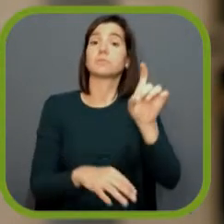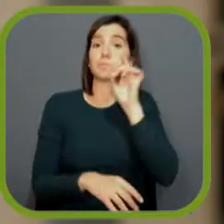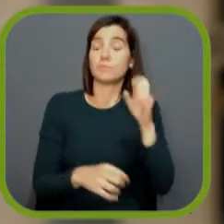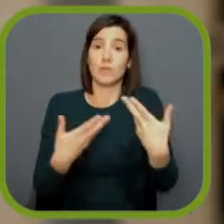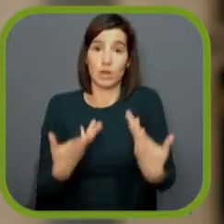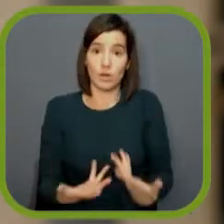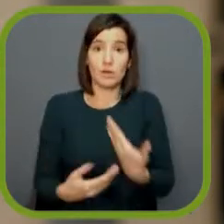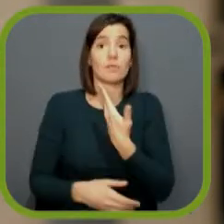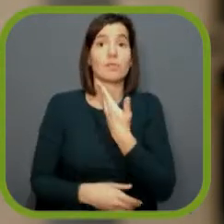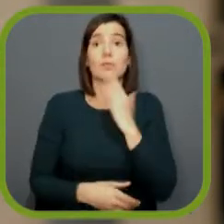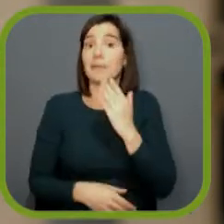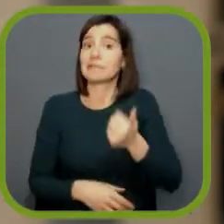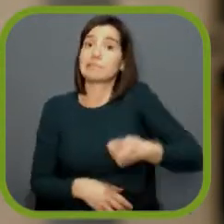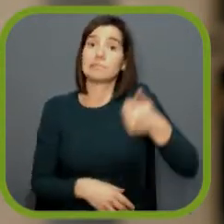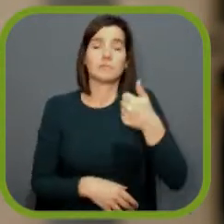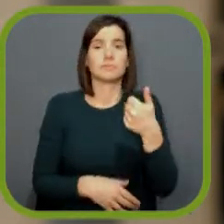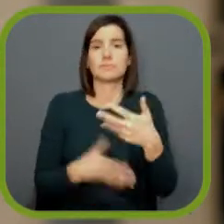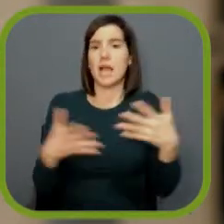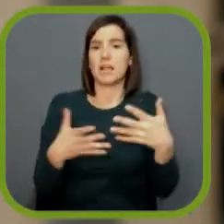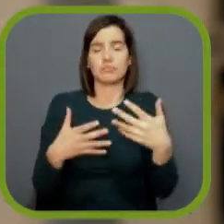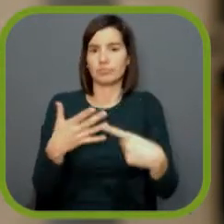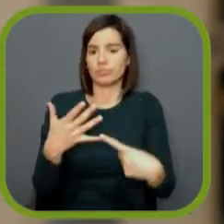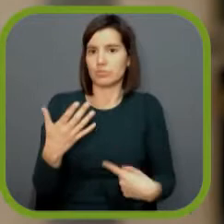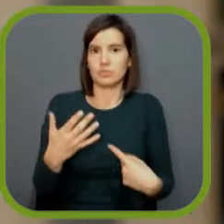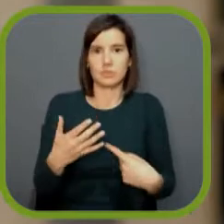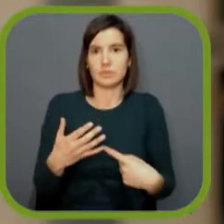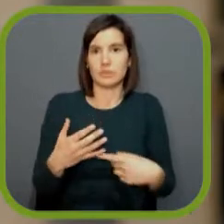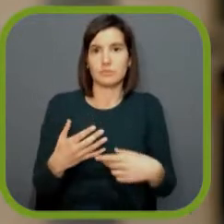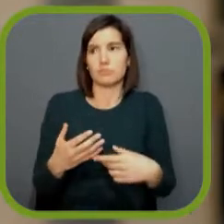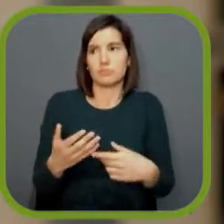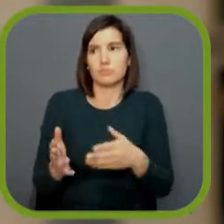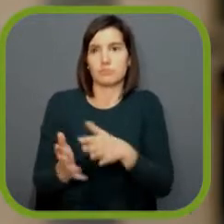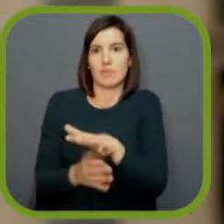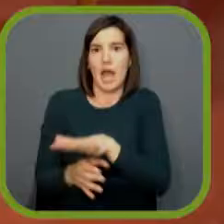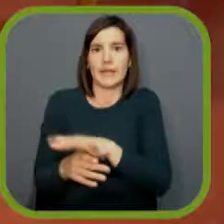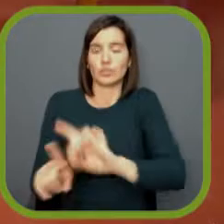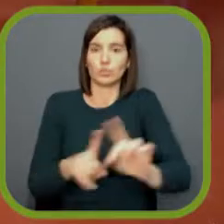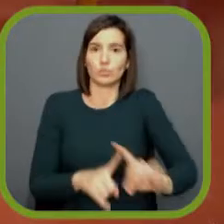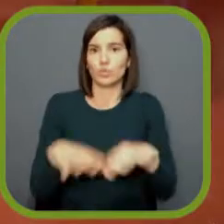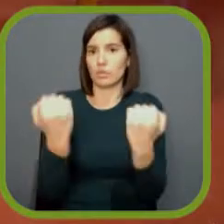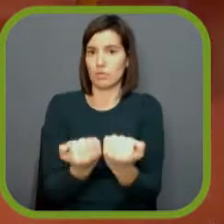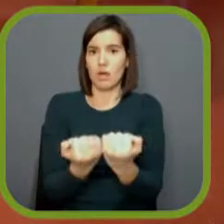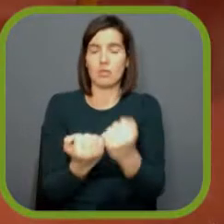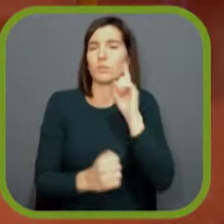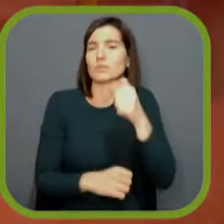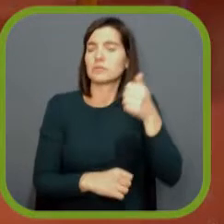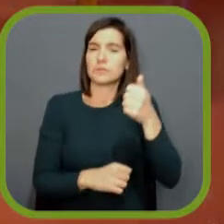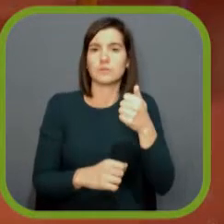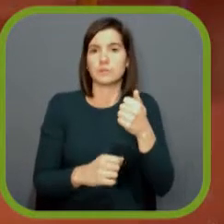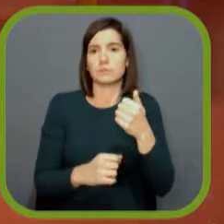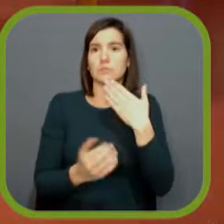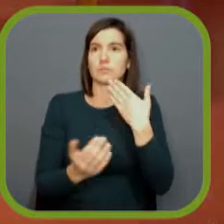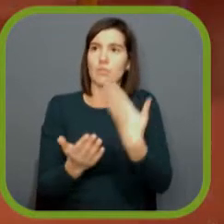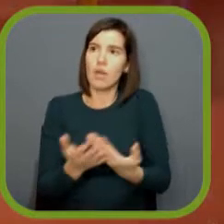a segurança hoje depende cada vez mais de vários vetores da sociedade, vetores esses que são fundamentais